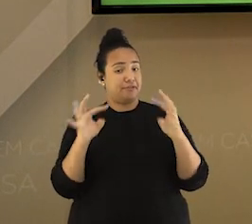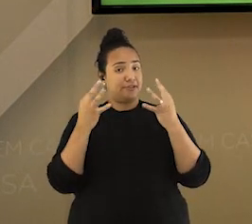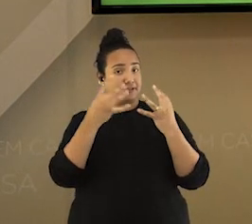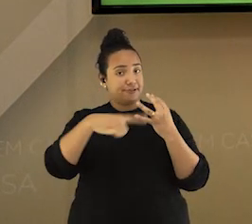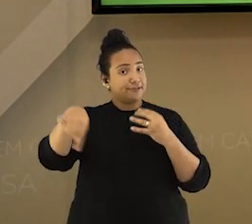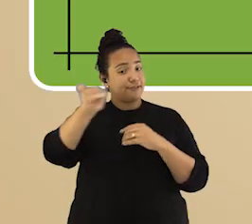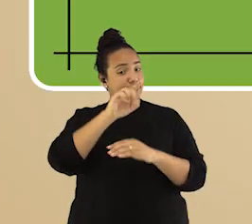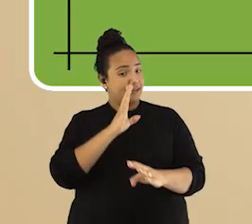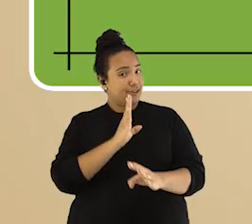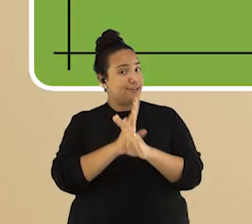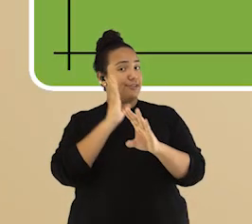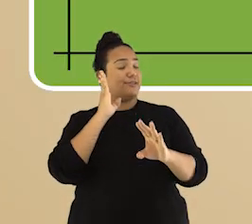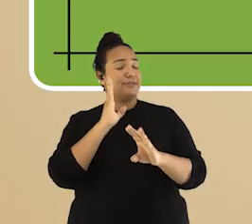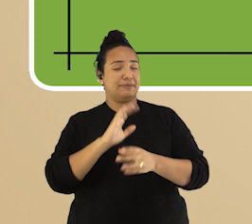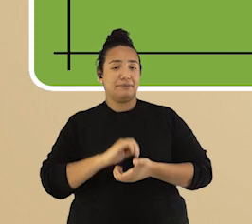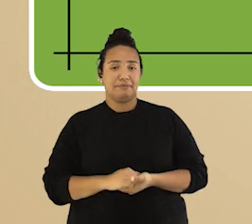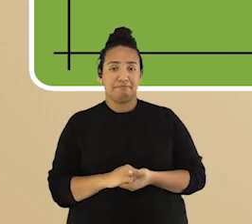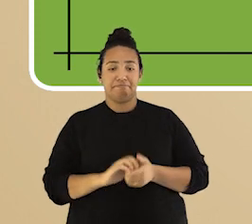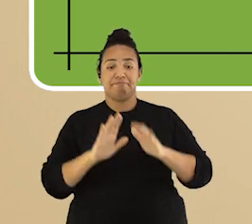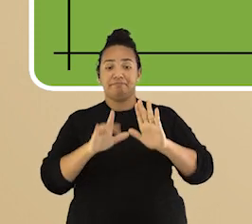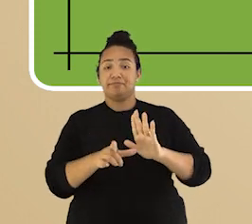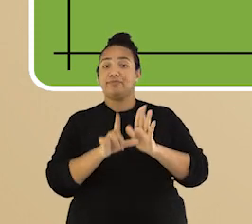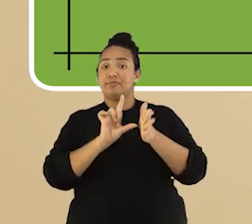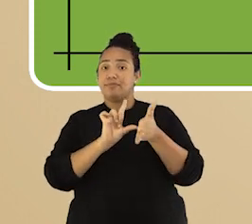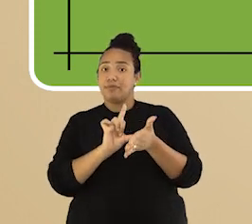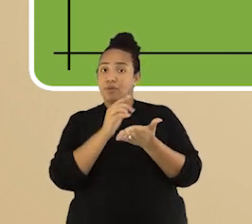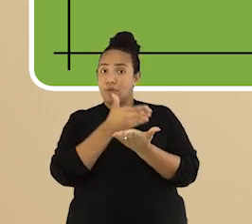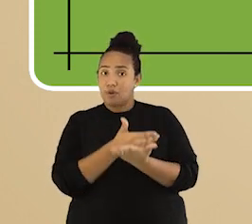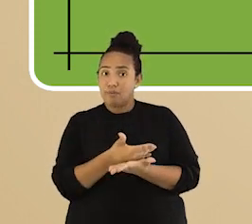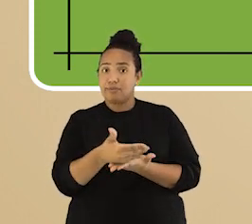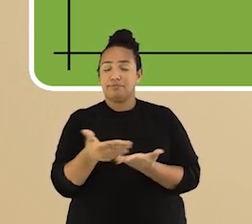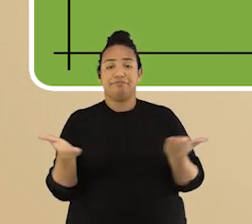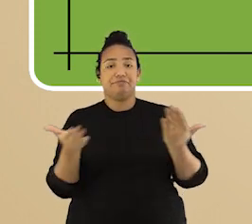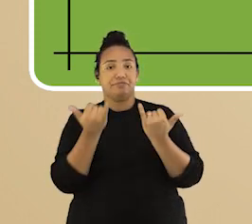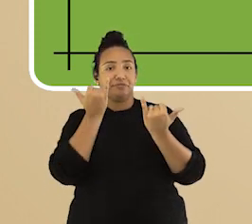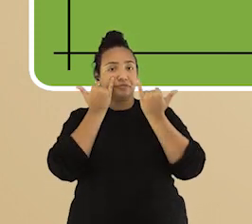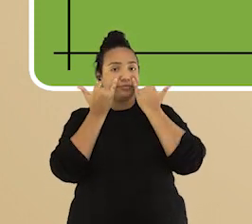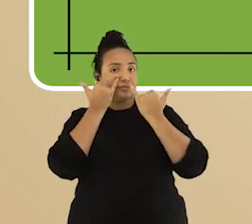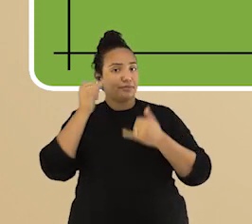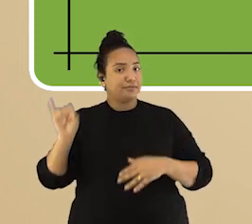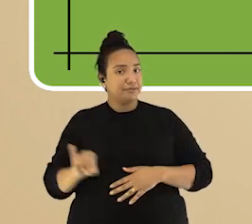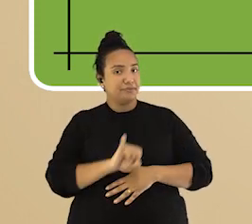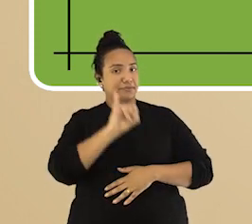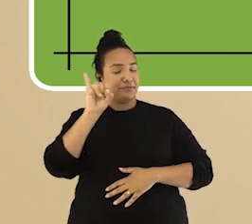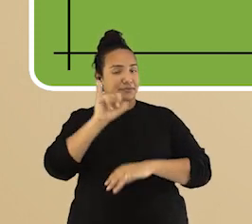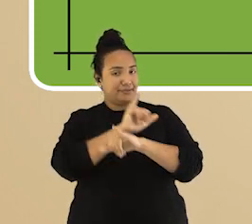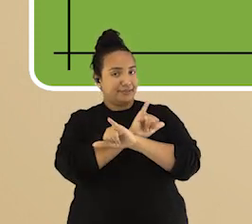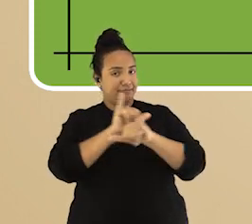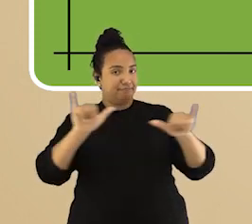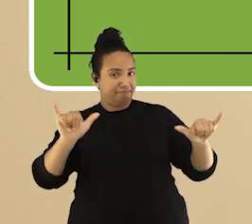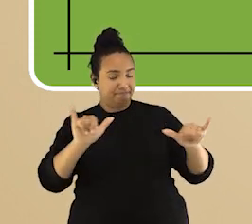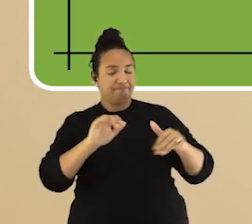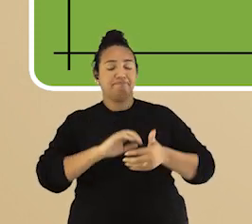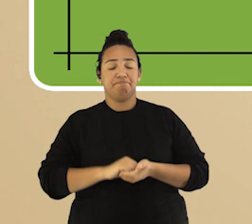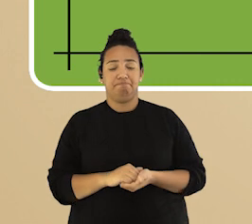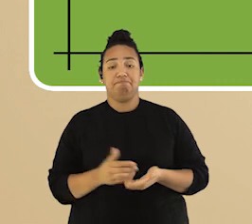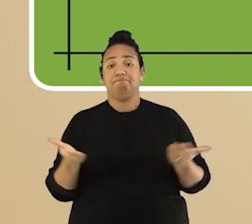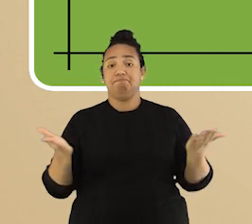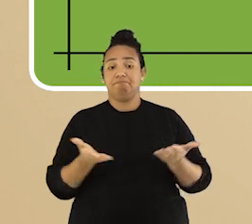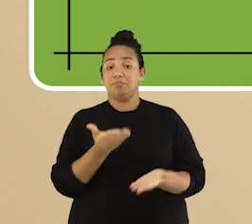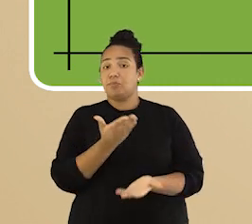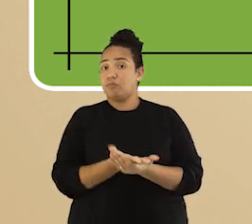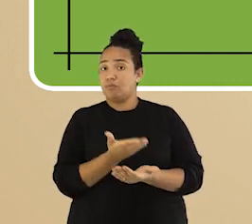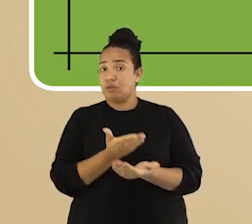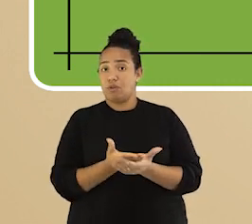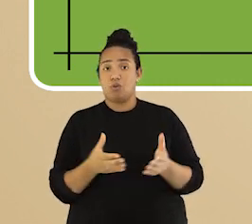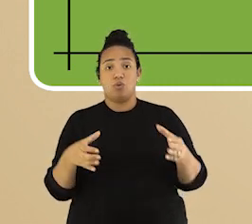descobertas. Antes de começar, vou passar algumas informações importantes sobre a aula de hoje. Essa aula é para as turmas